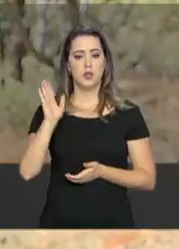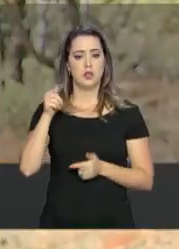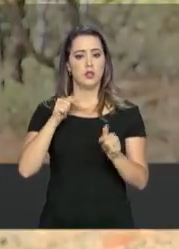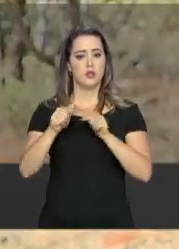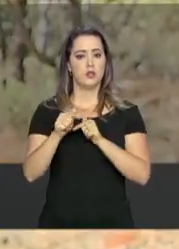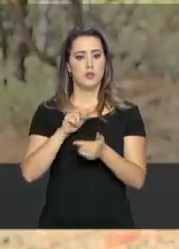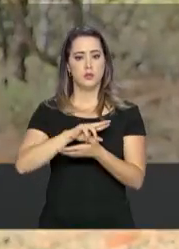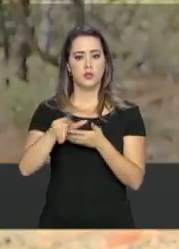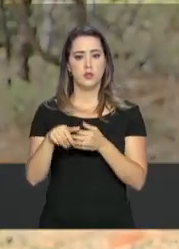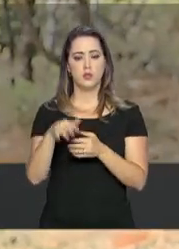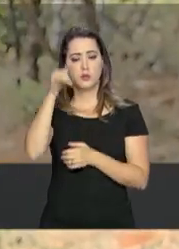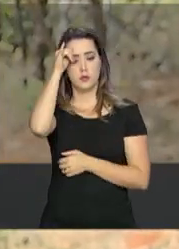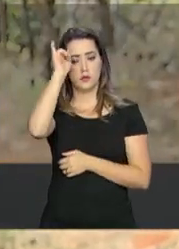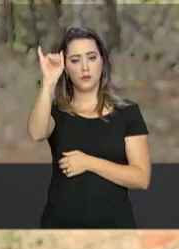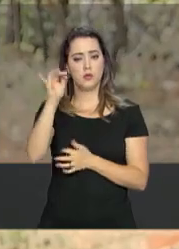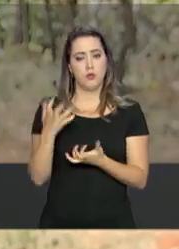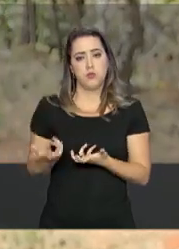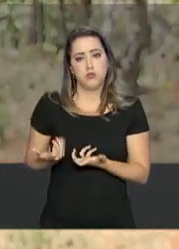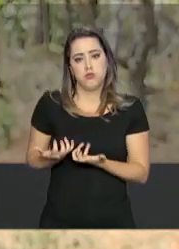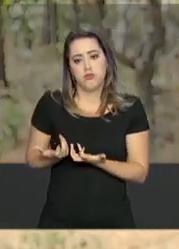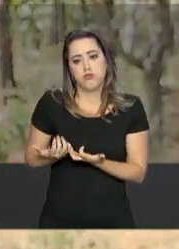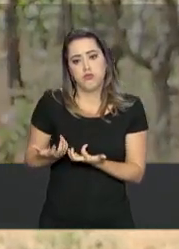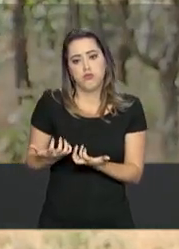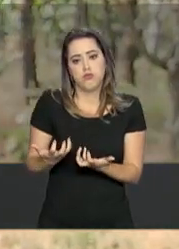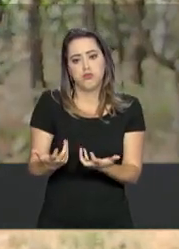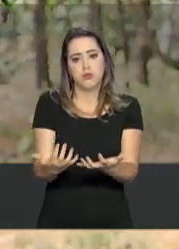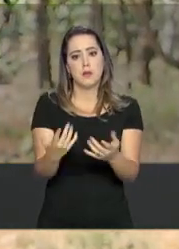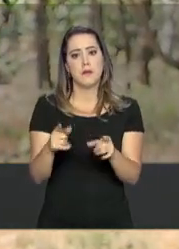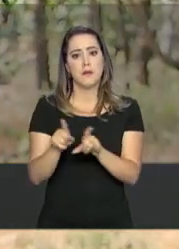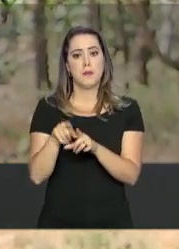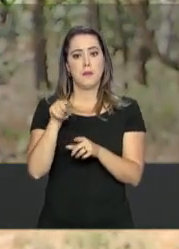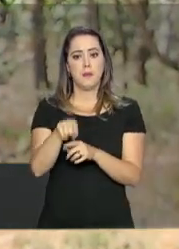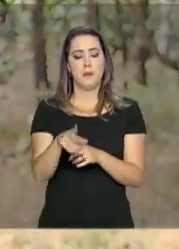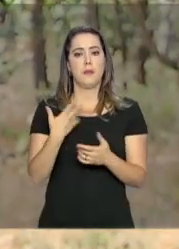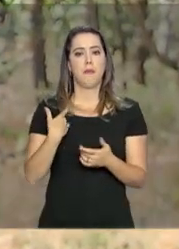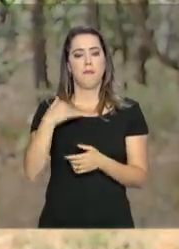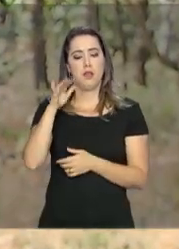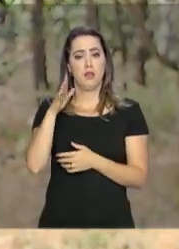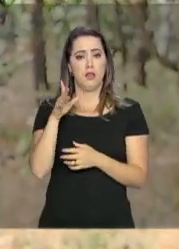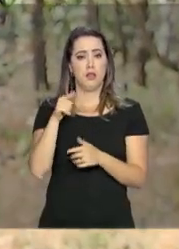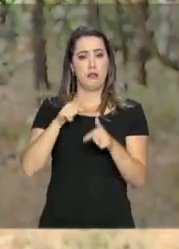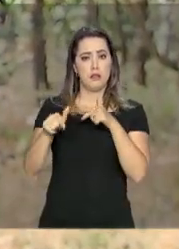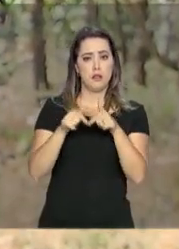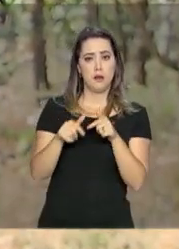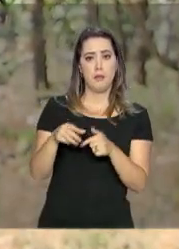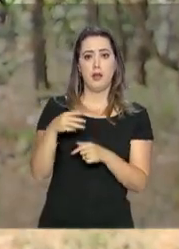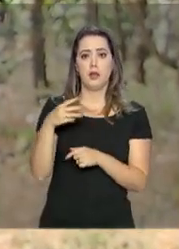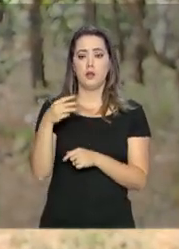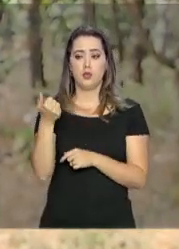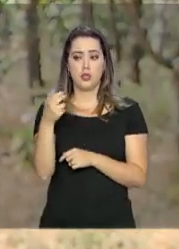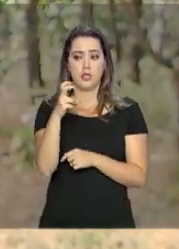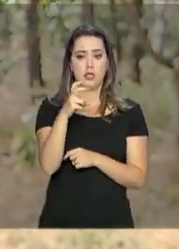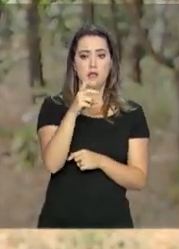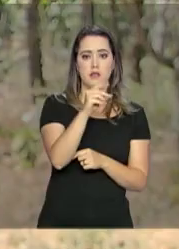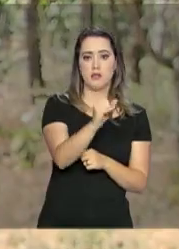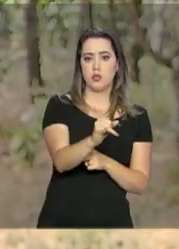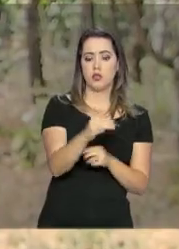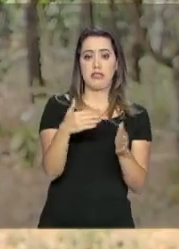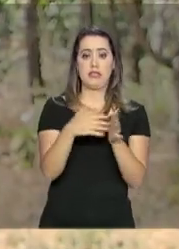combate a incêndios florestais. Combates ampliados, esse que dura de 15 dias a 30 dias, né, de